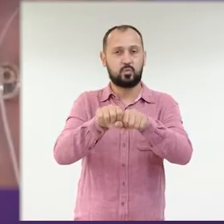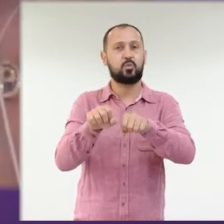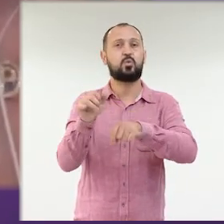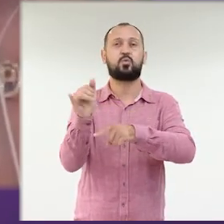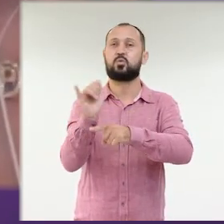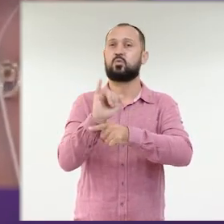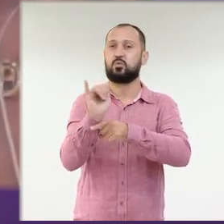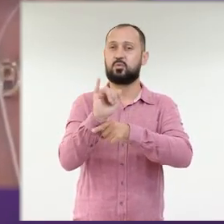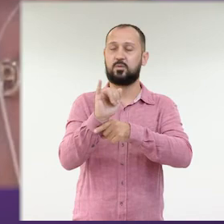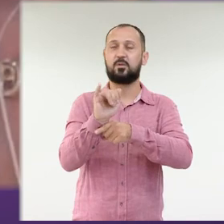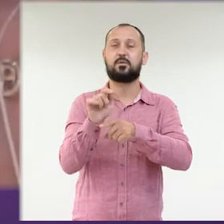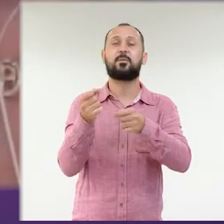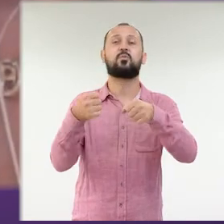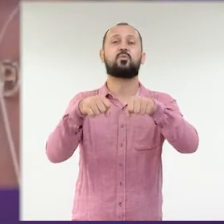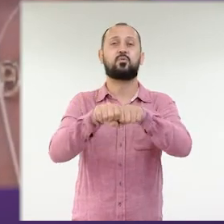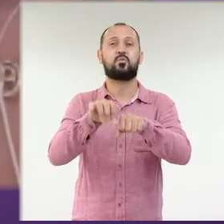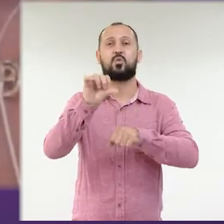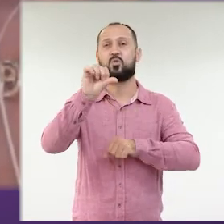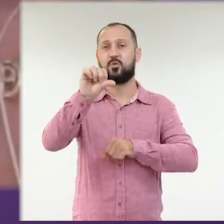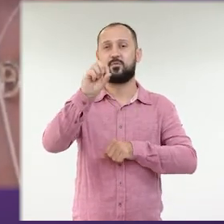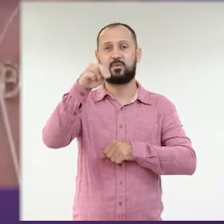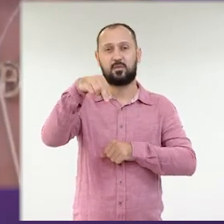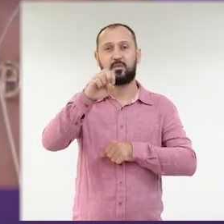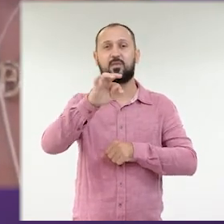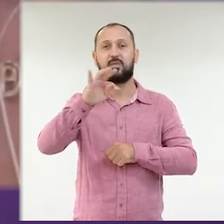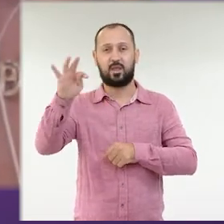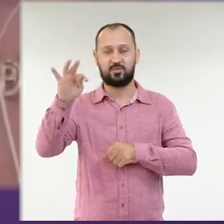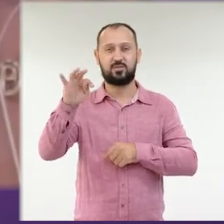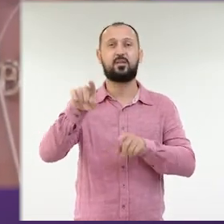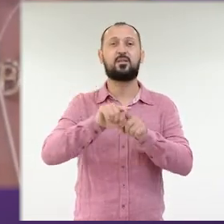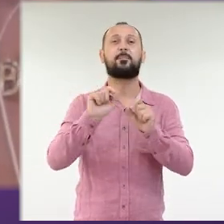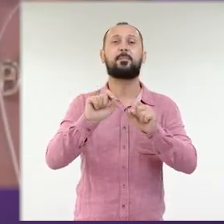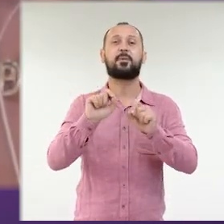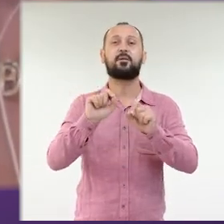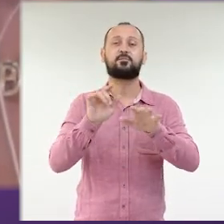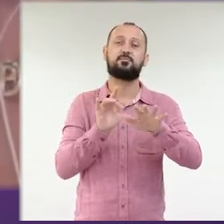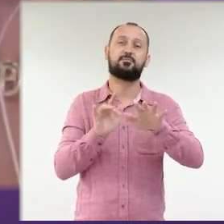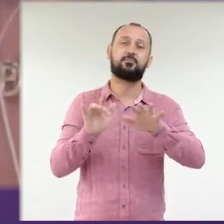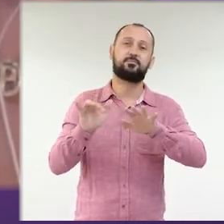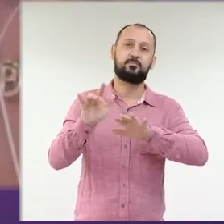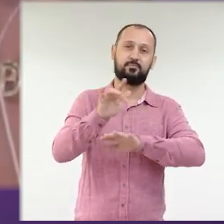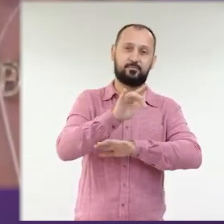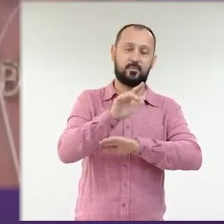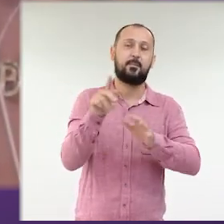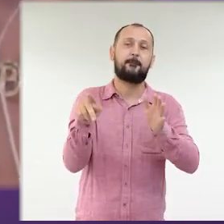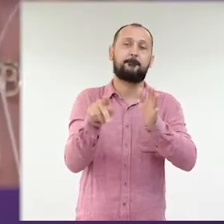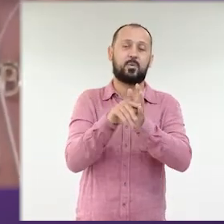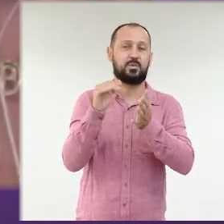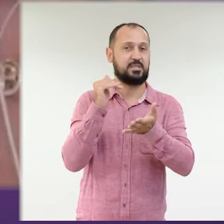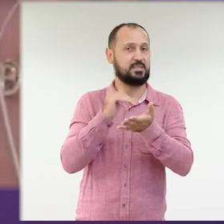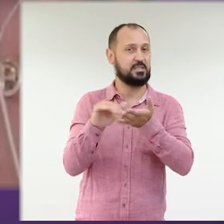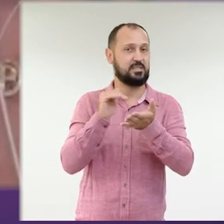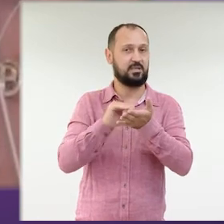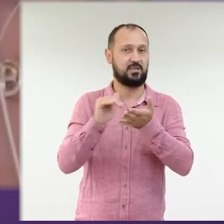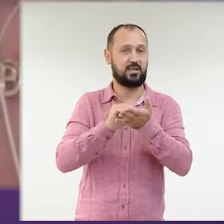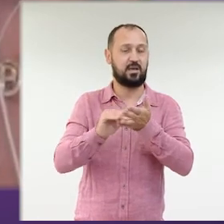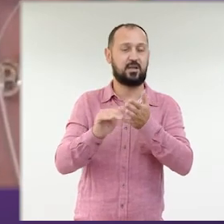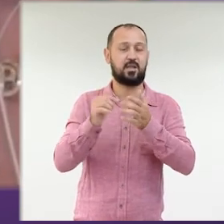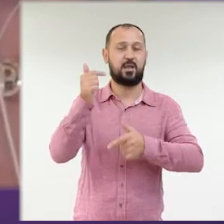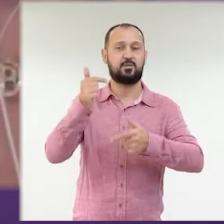no canal 9 da NET. Além, é claro, das redes e sites da Subsecretaria de Políticas